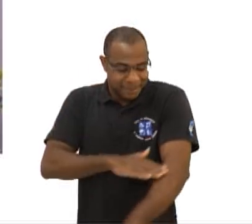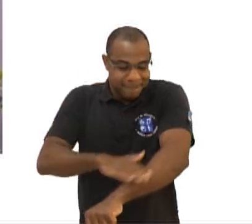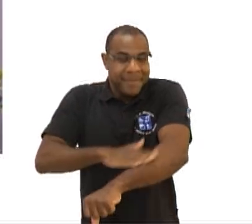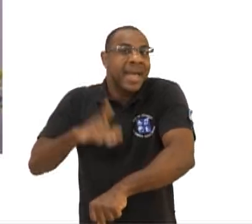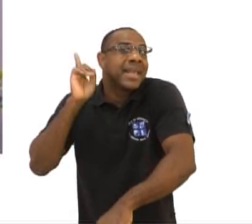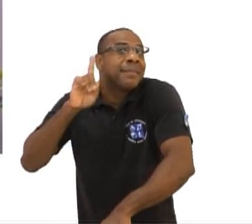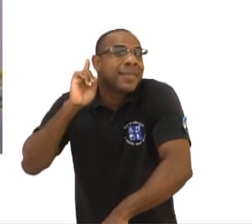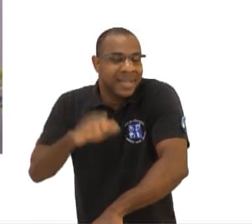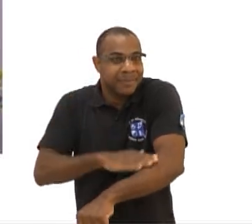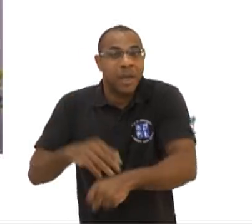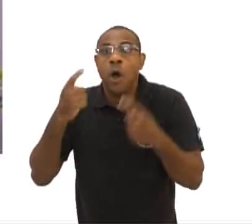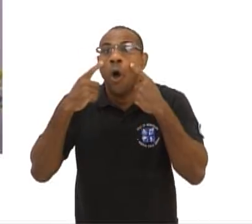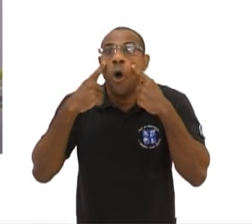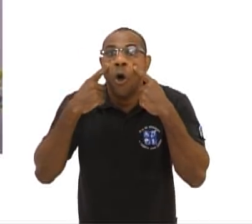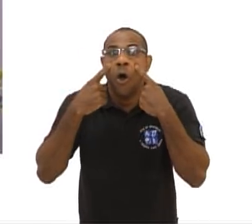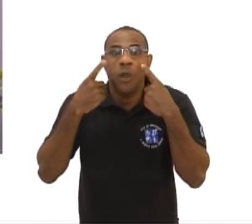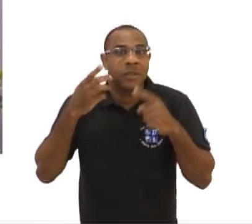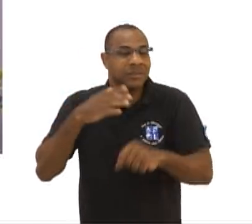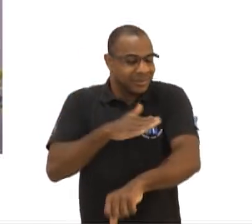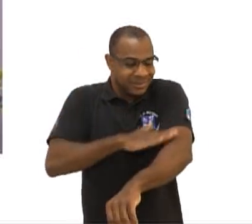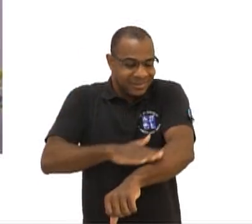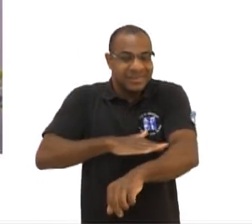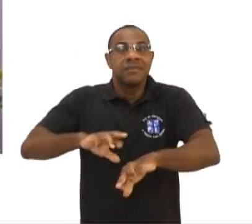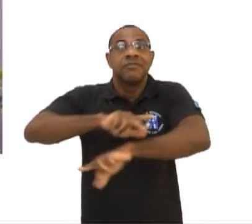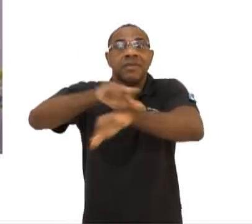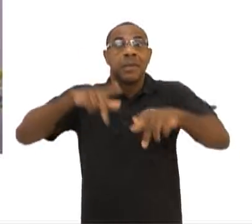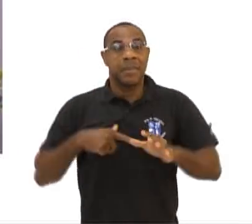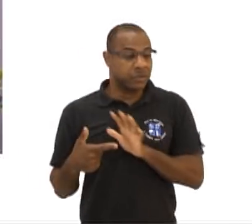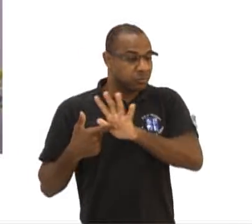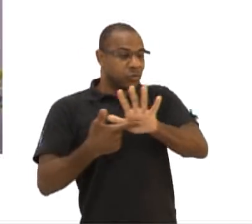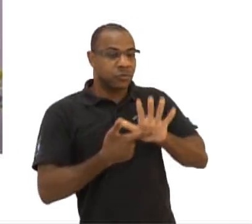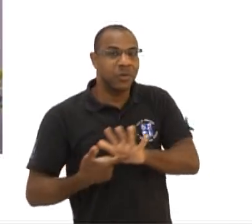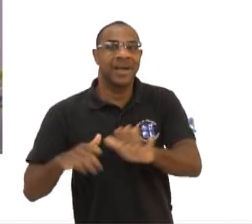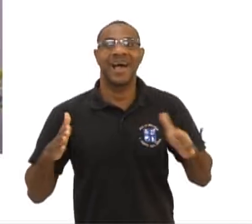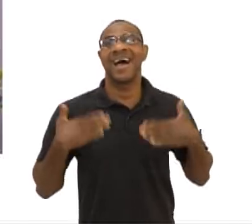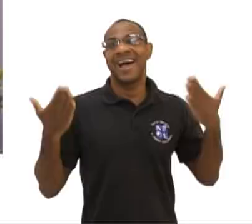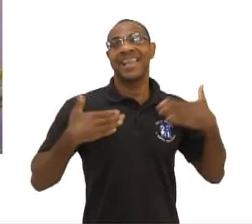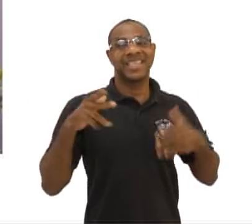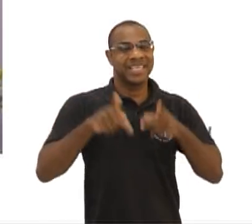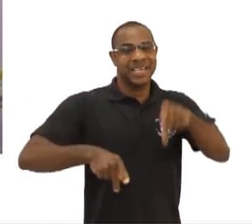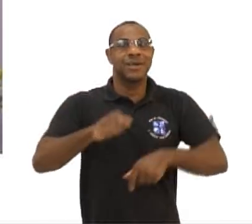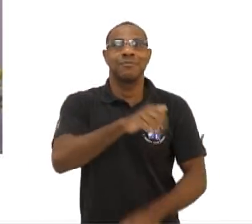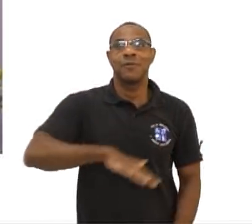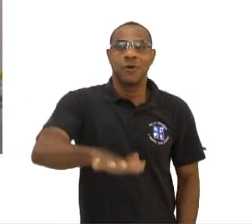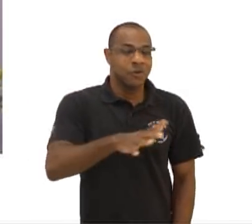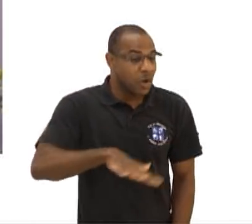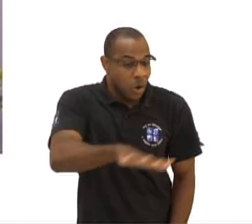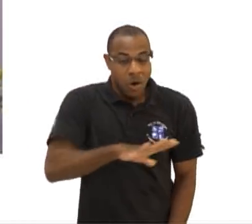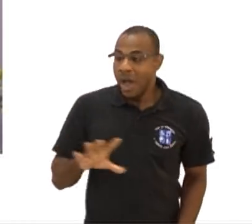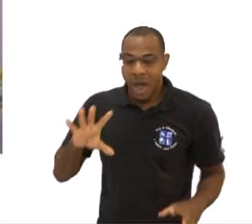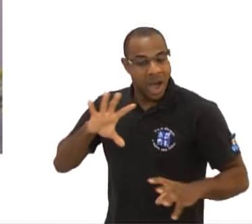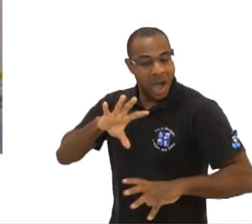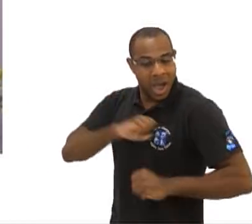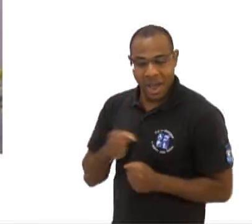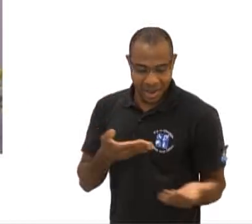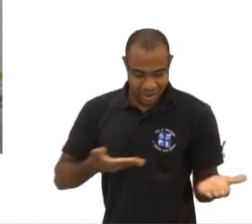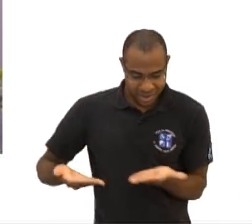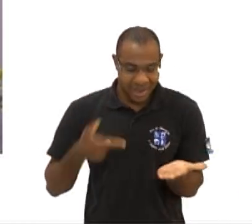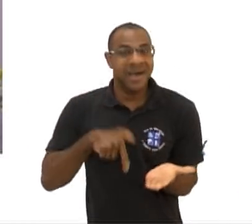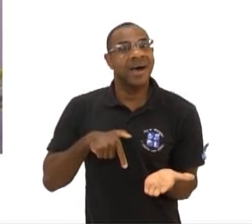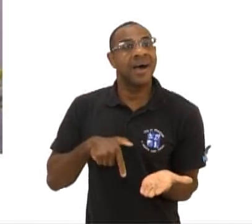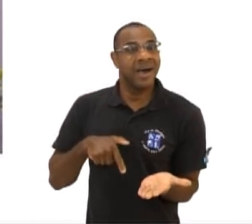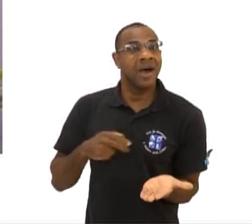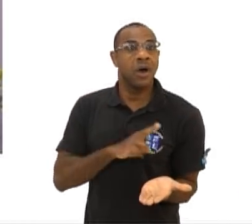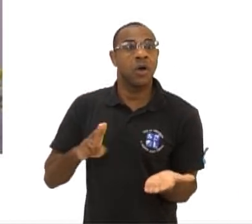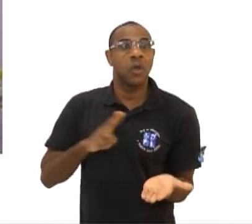branco, a pele era branca, e ela trouxe alegria para aquele povo. Todos amavam muito. E o